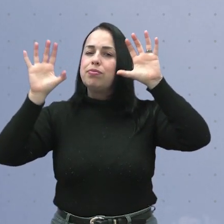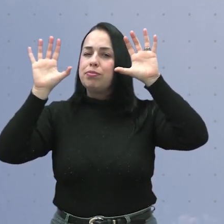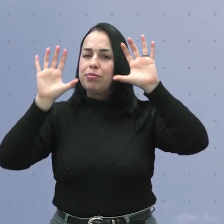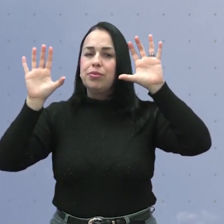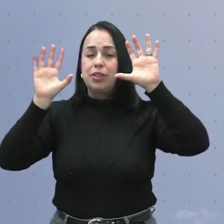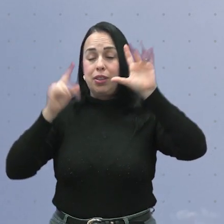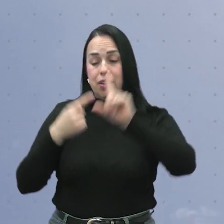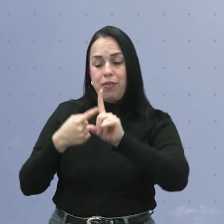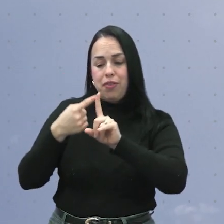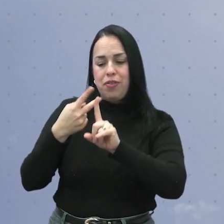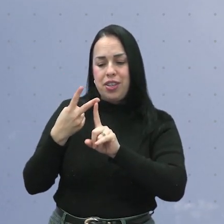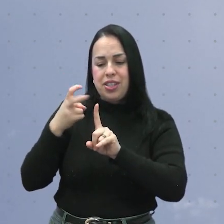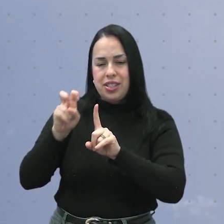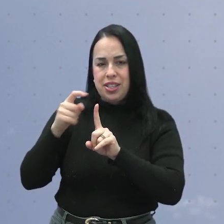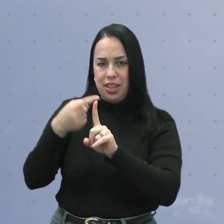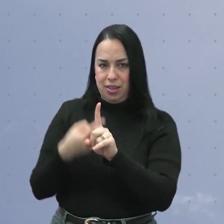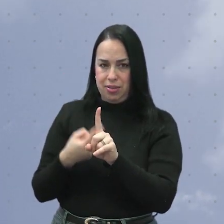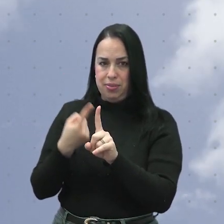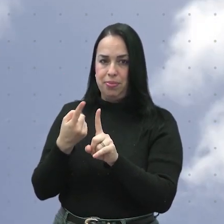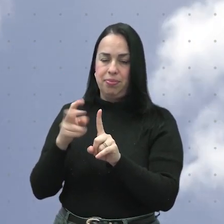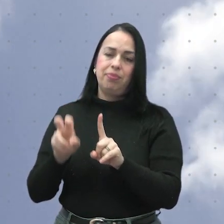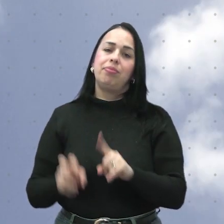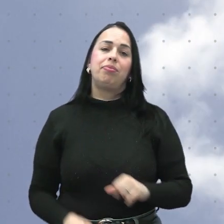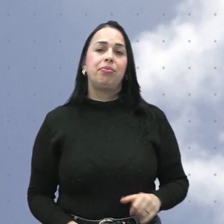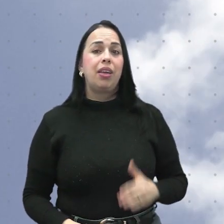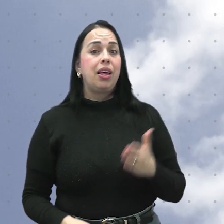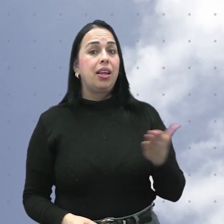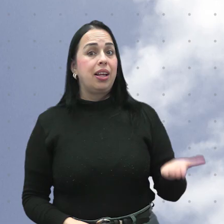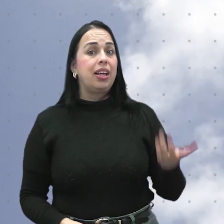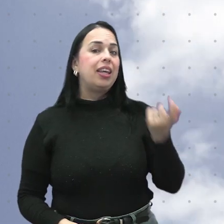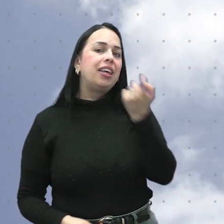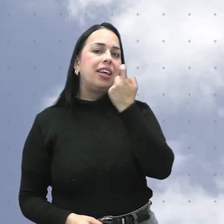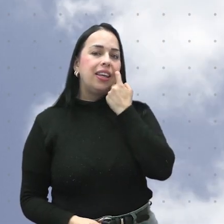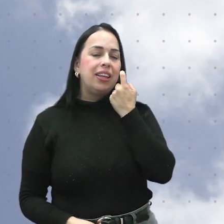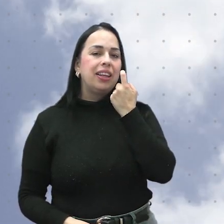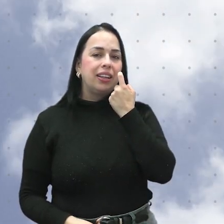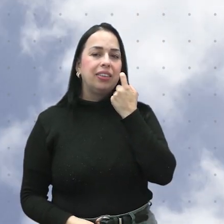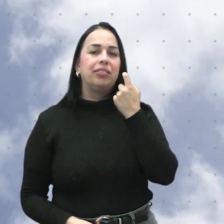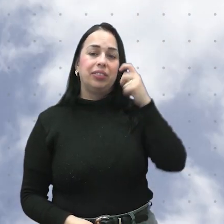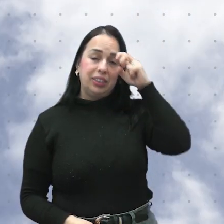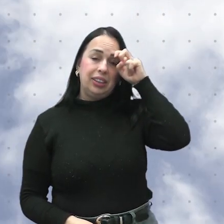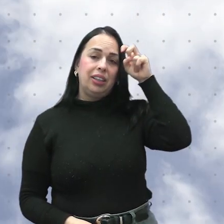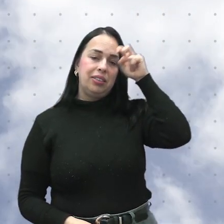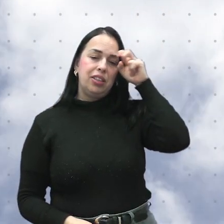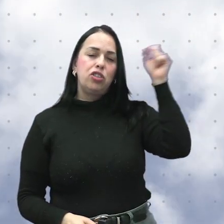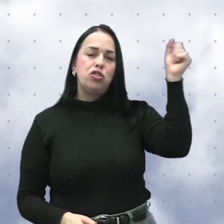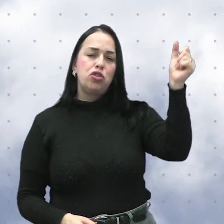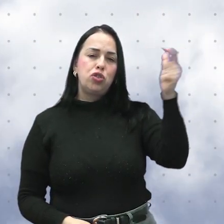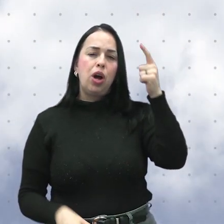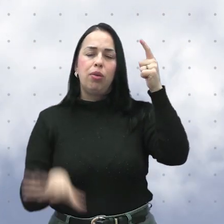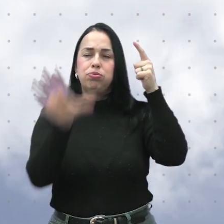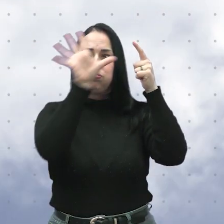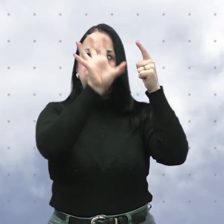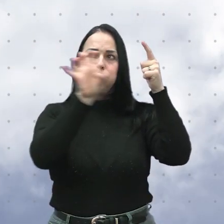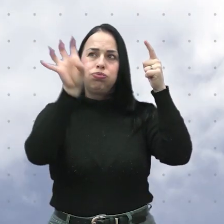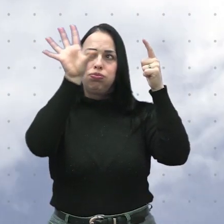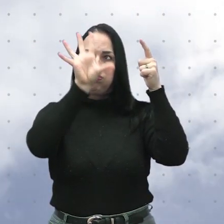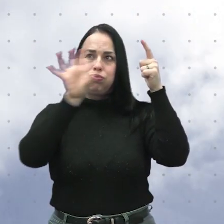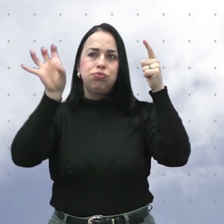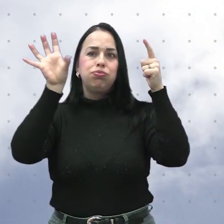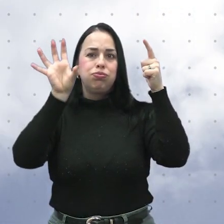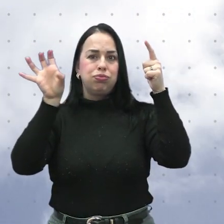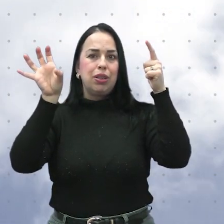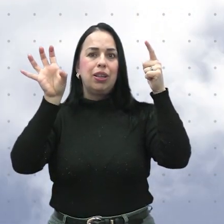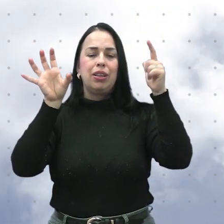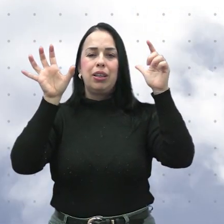A máxima é de 25, com mínima de 15 graus. Já na quinta-feira, a previsão é de sol com muitas nuvens durante